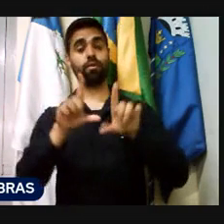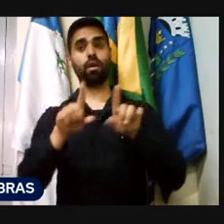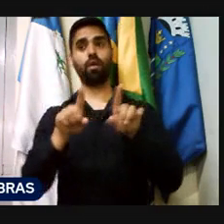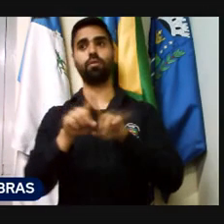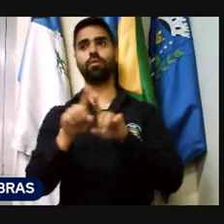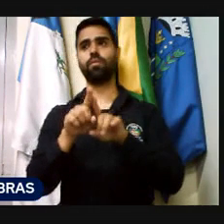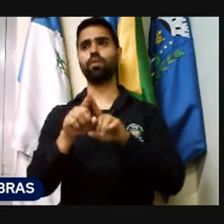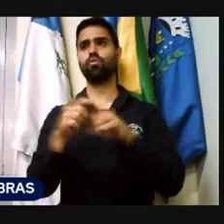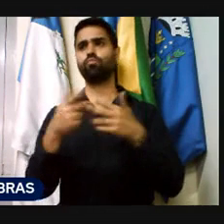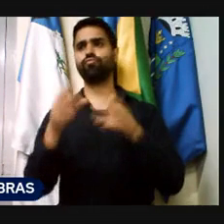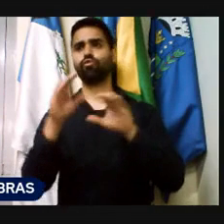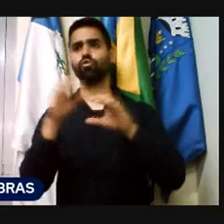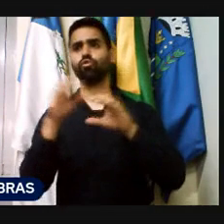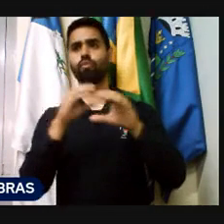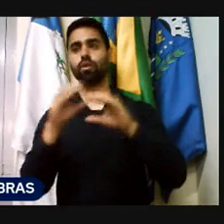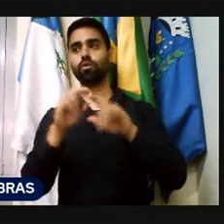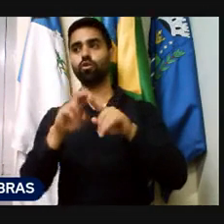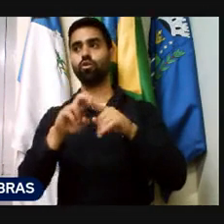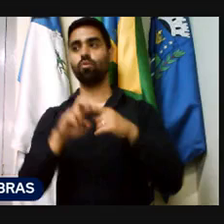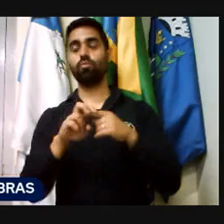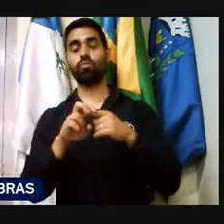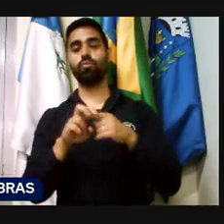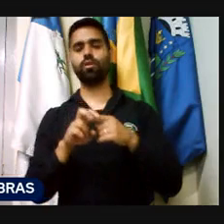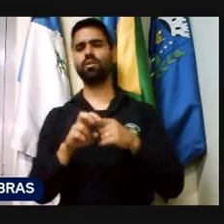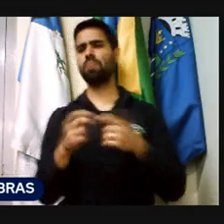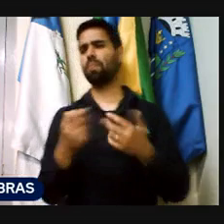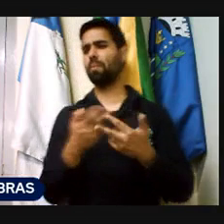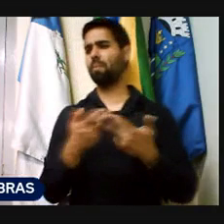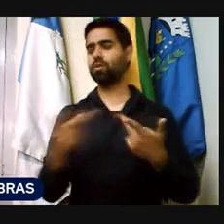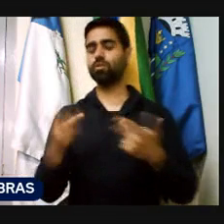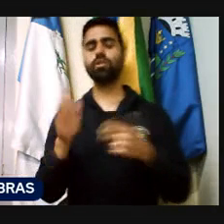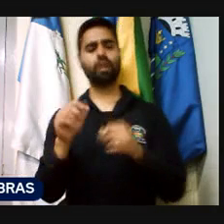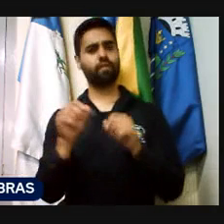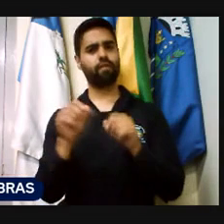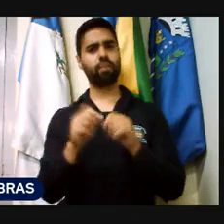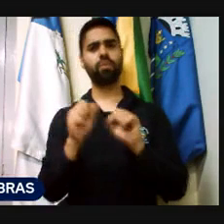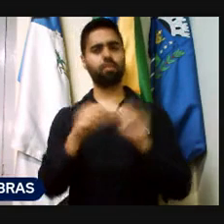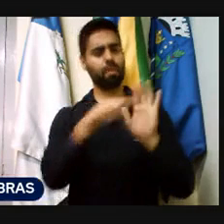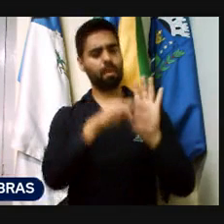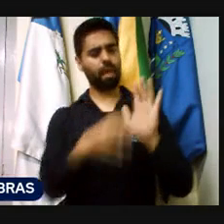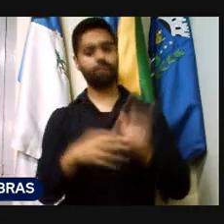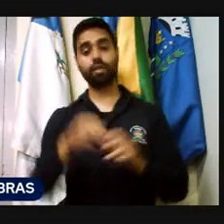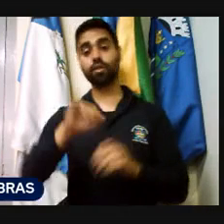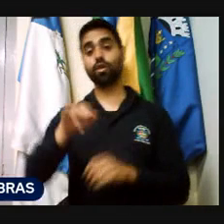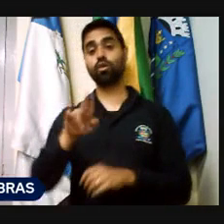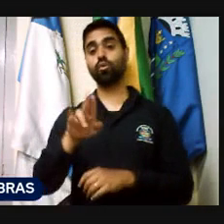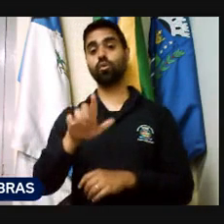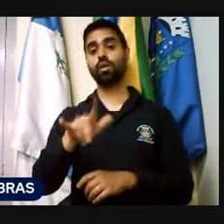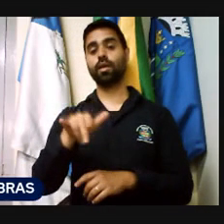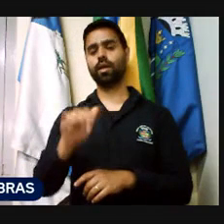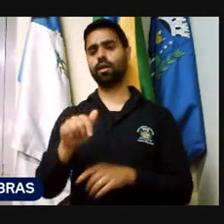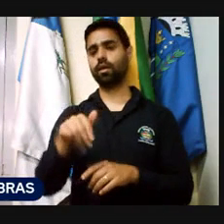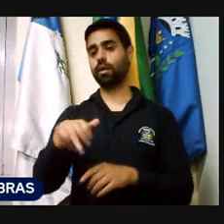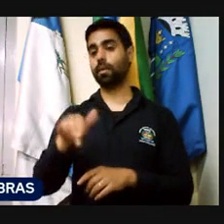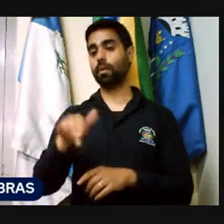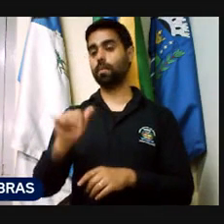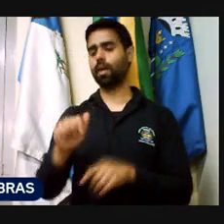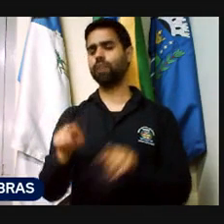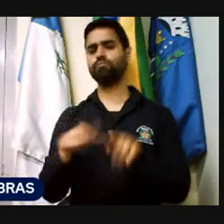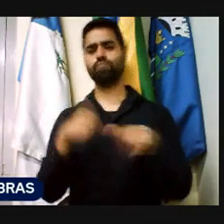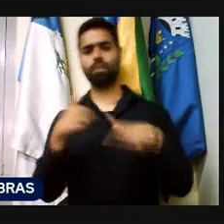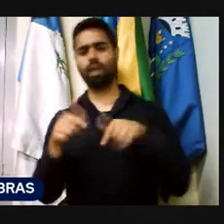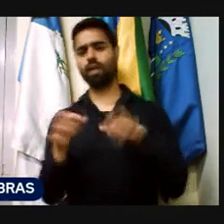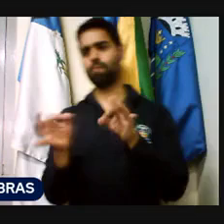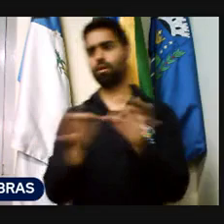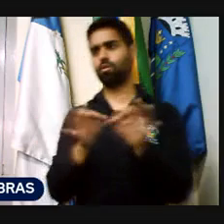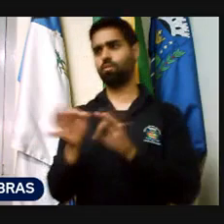de comunicação. Pelo exposto, e por muito mais do que poderia ser dito de Juliana Maia, de seu trabalho e de seus projetos,